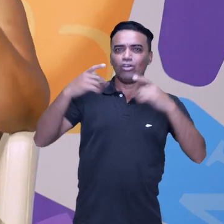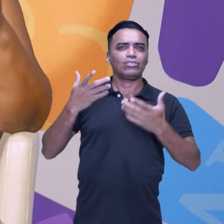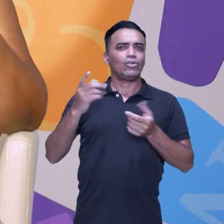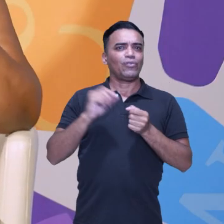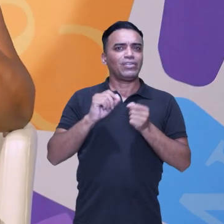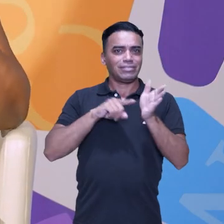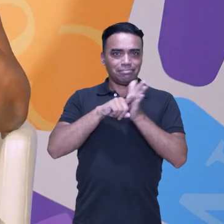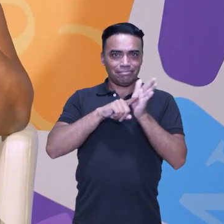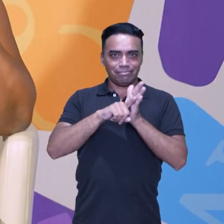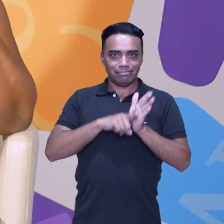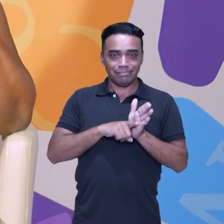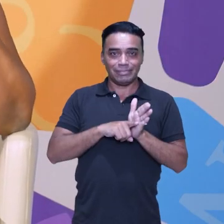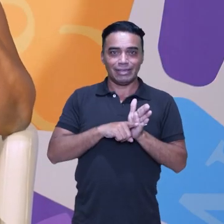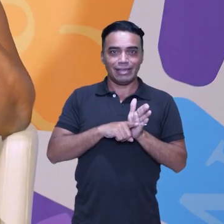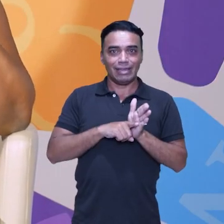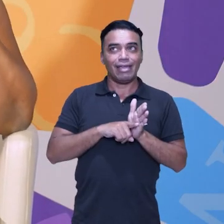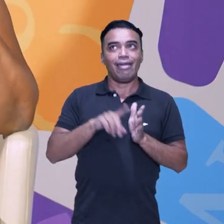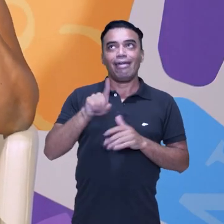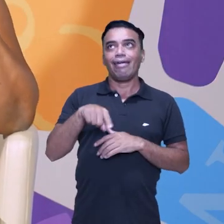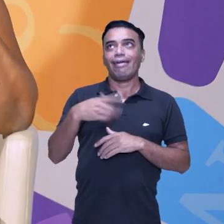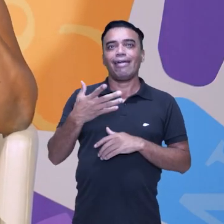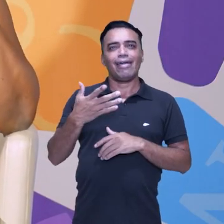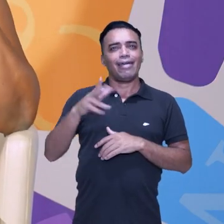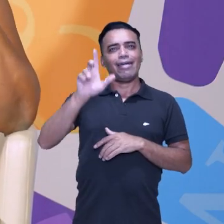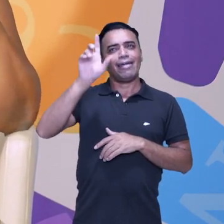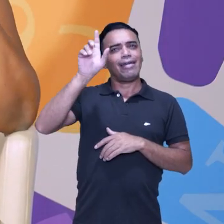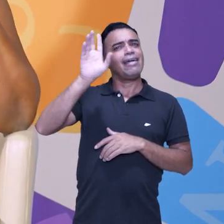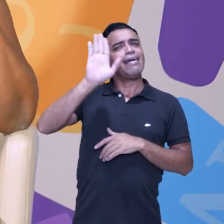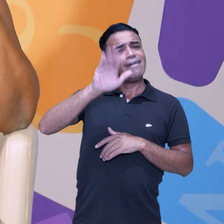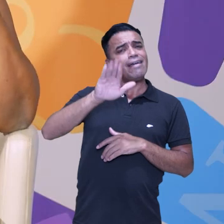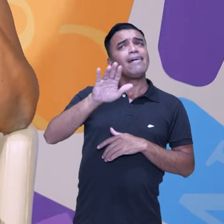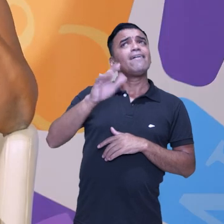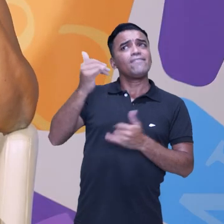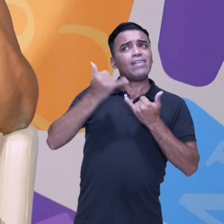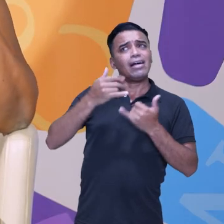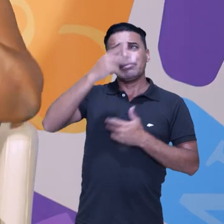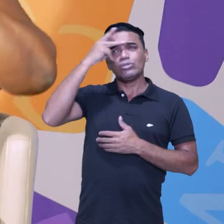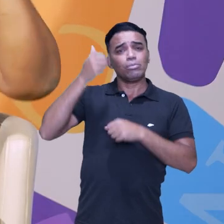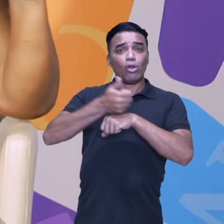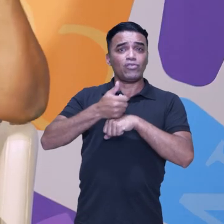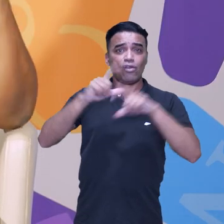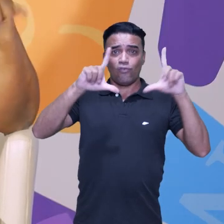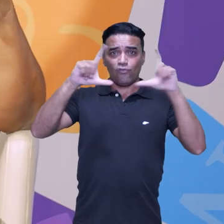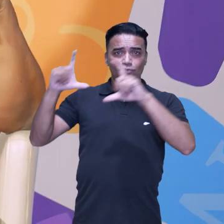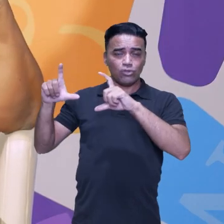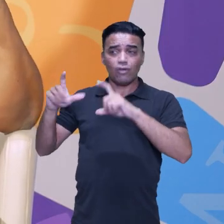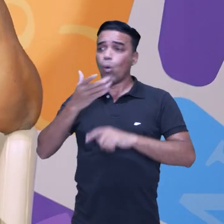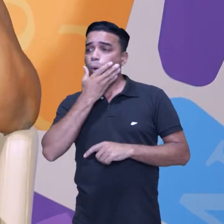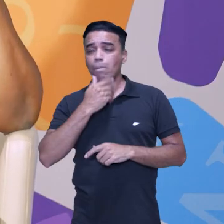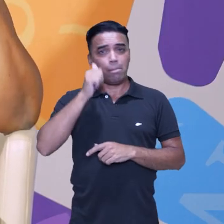essa pesquisa, foi assim, gente, fala para mim quem são os fotógrafos da cidade, sem falar se era homem, se era